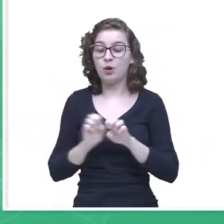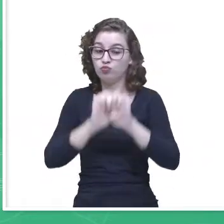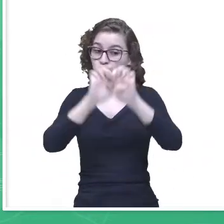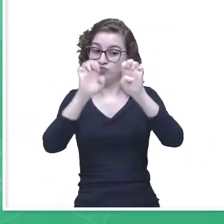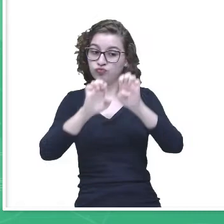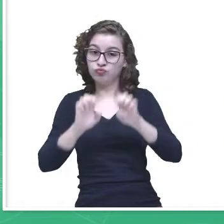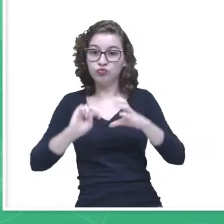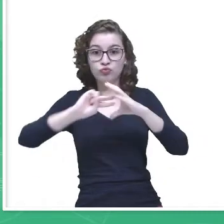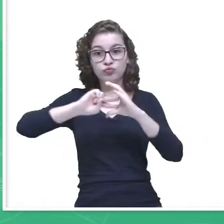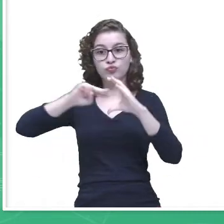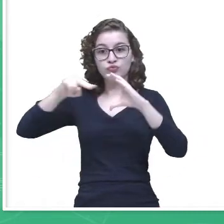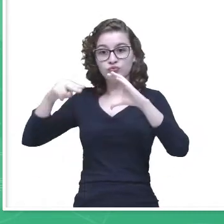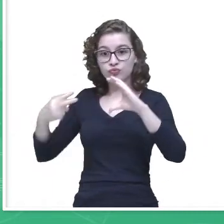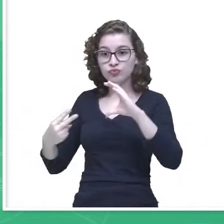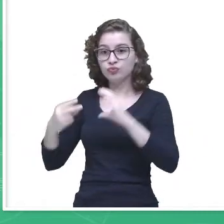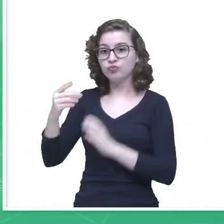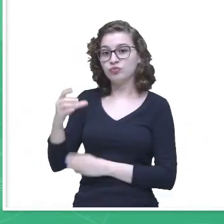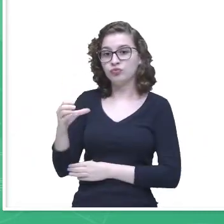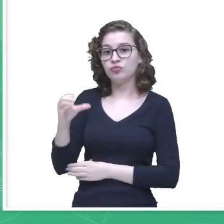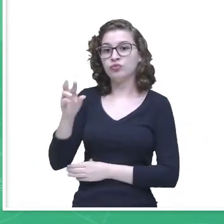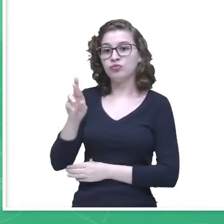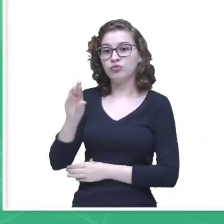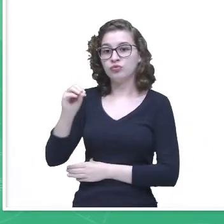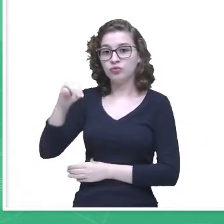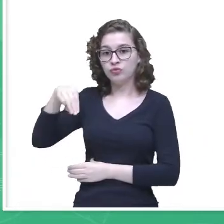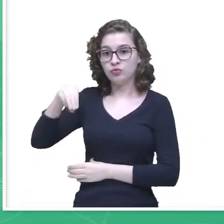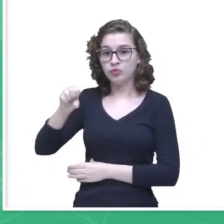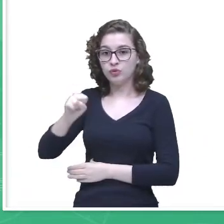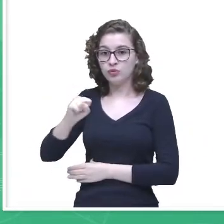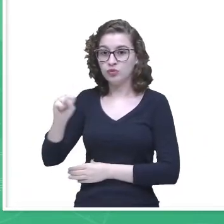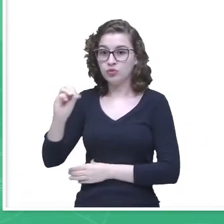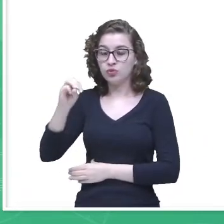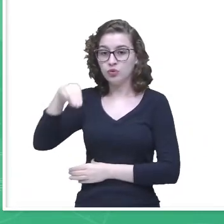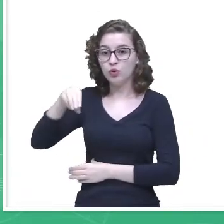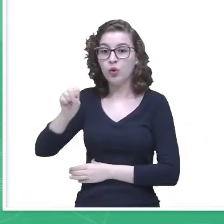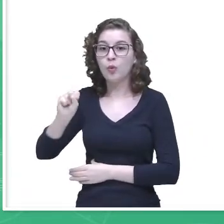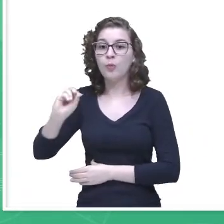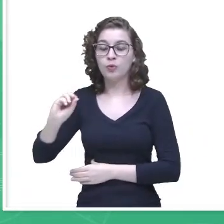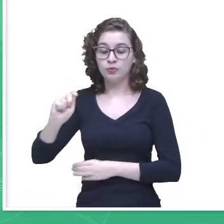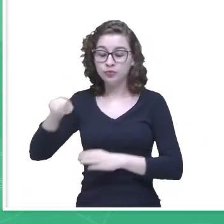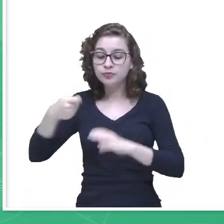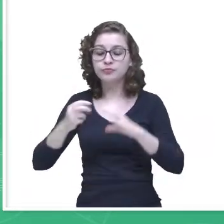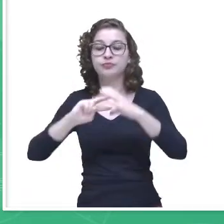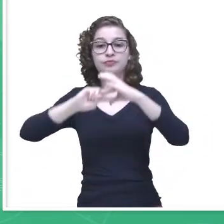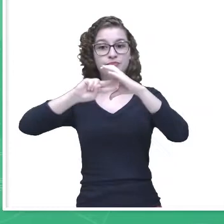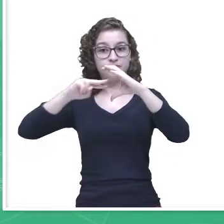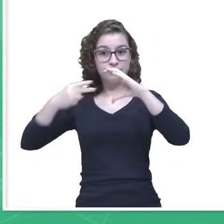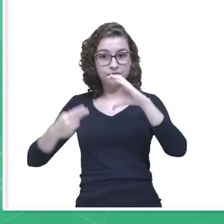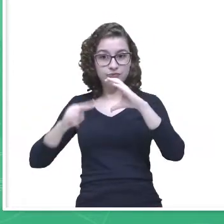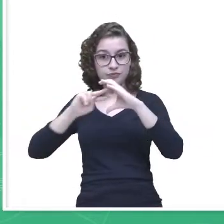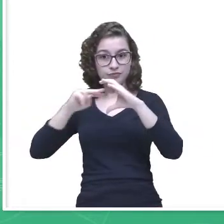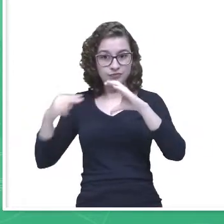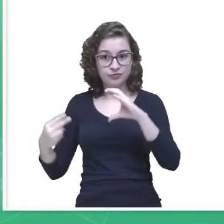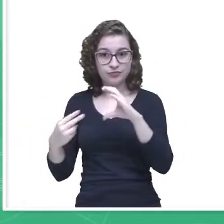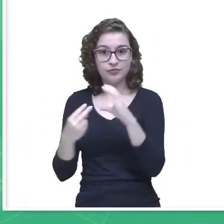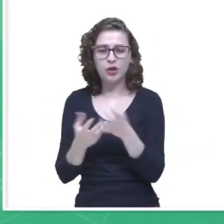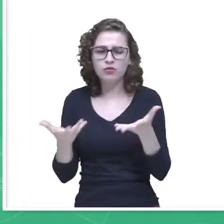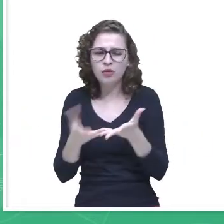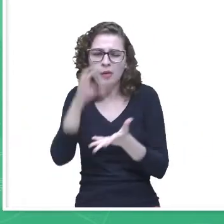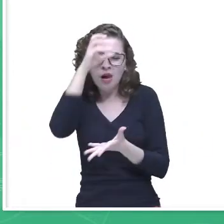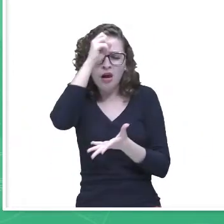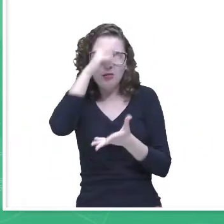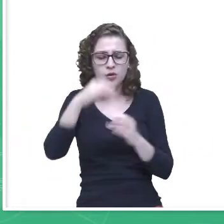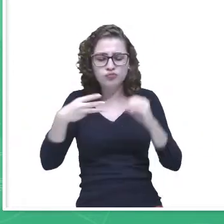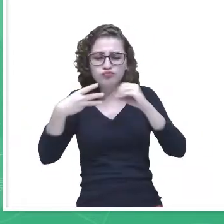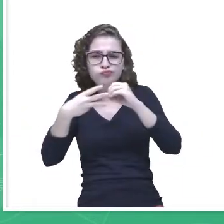dos cromossomos, um assunto super legal, bem interessante para a gente continuar aprendendo aí sobre a nossa célula.